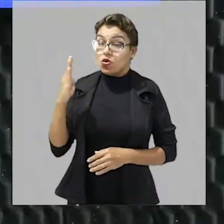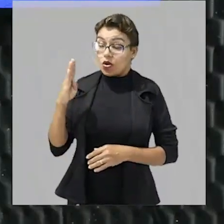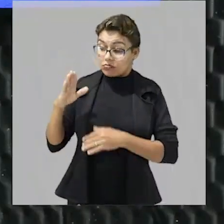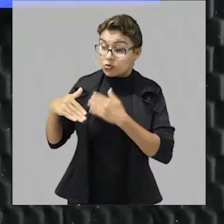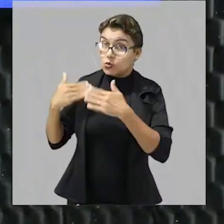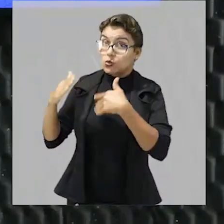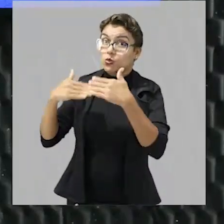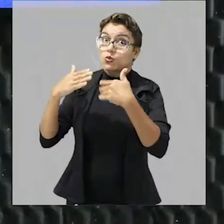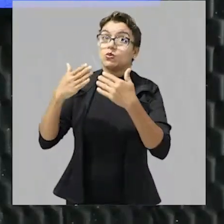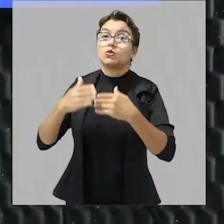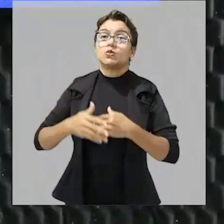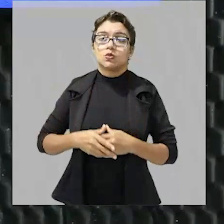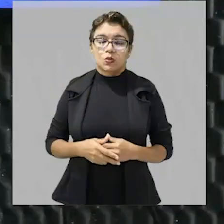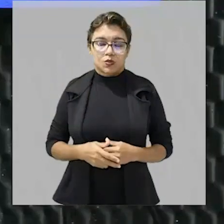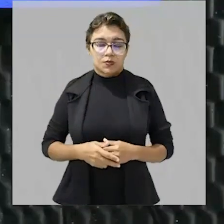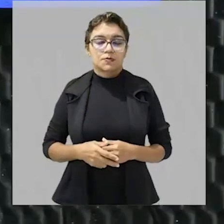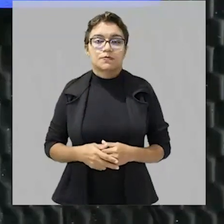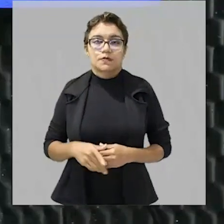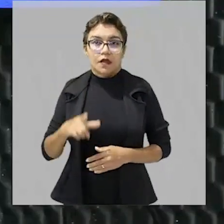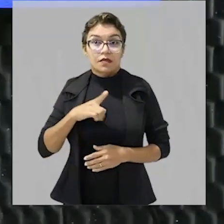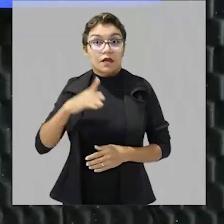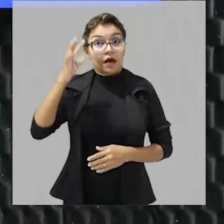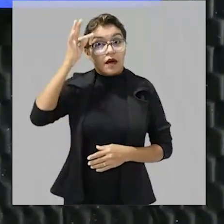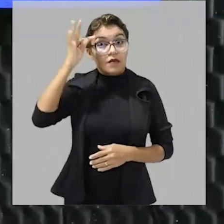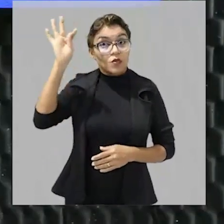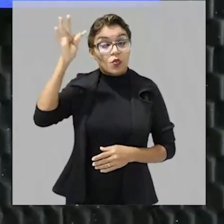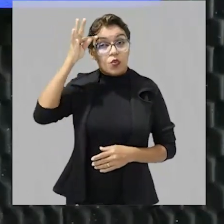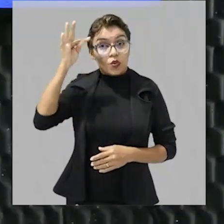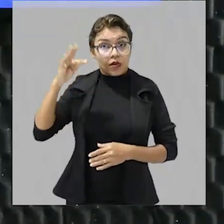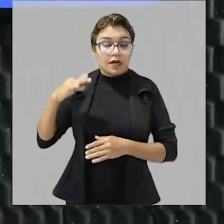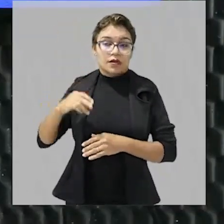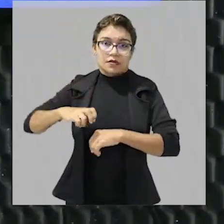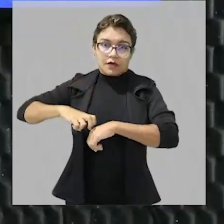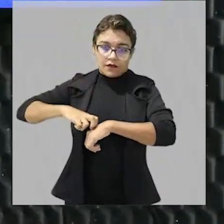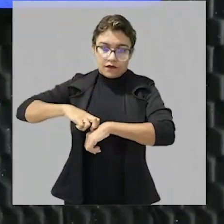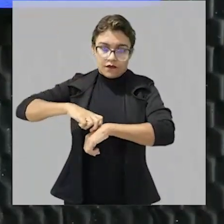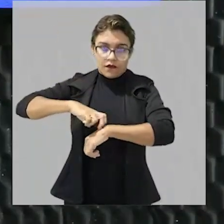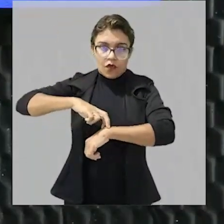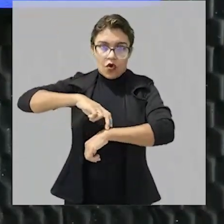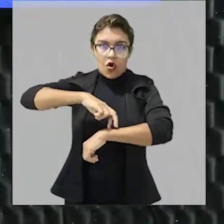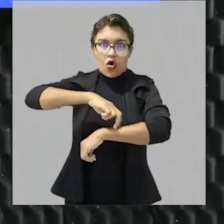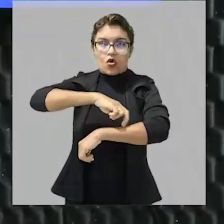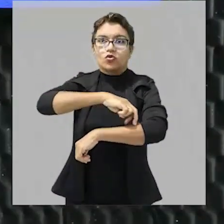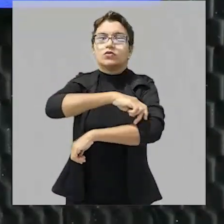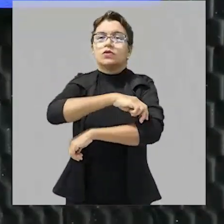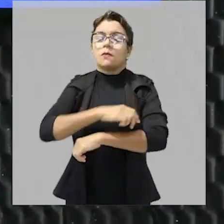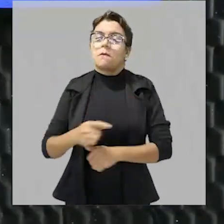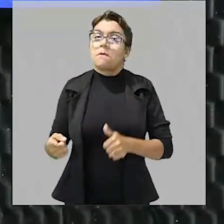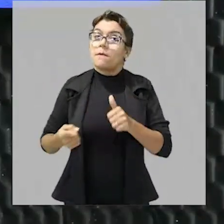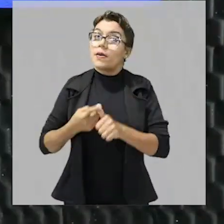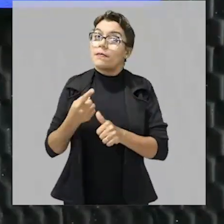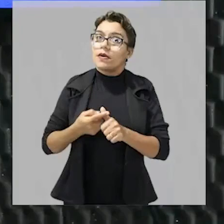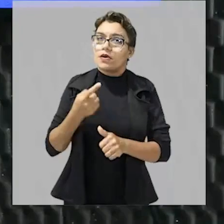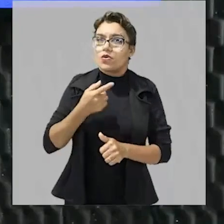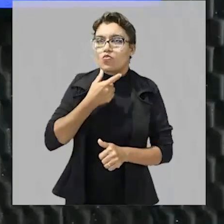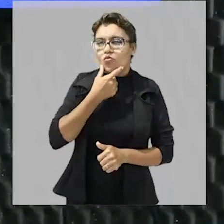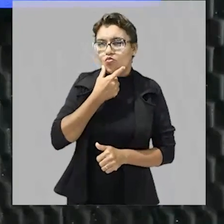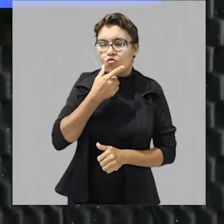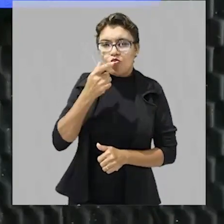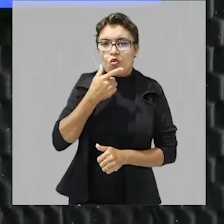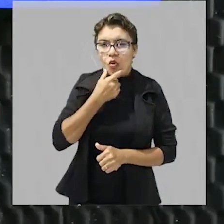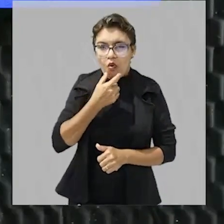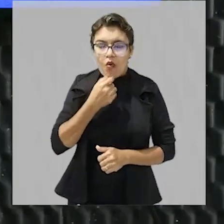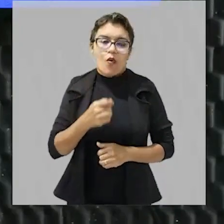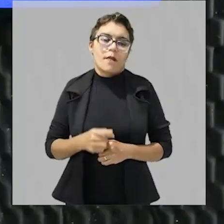Homo sapiens também estavam presentes nos neandertais. Os pedaços de DNA comuns das duas